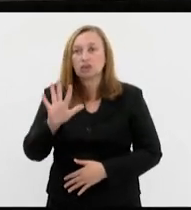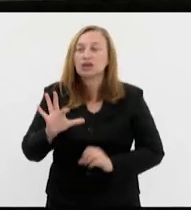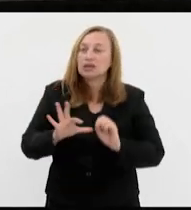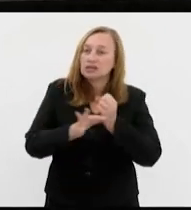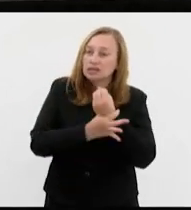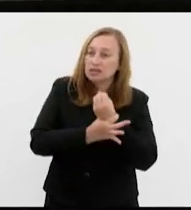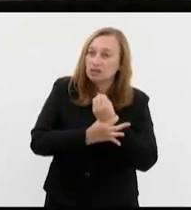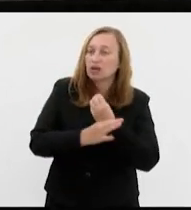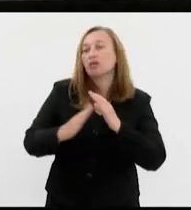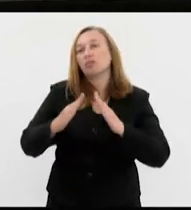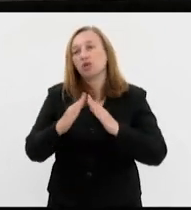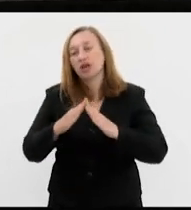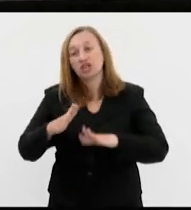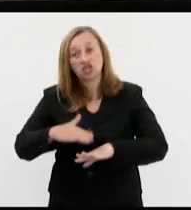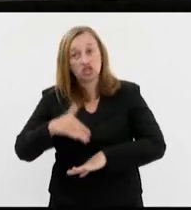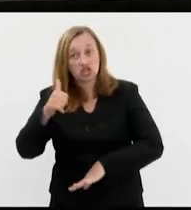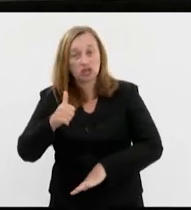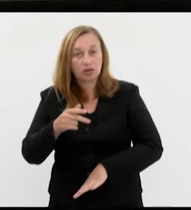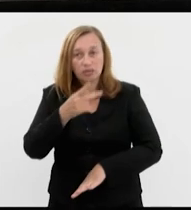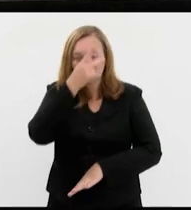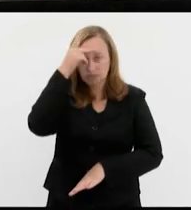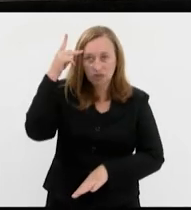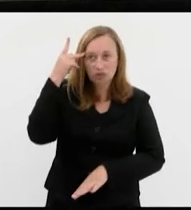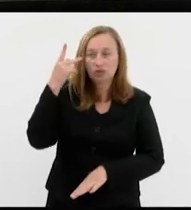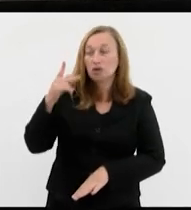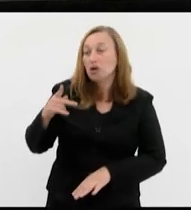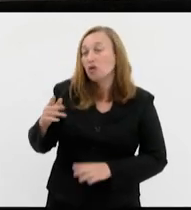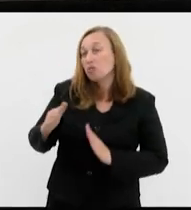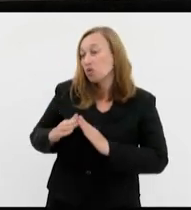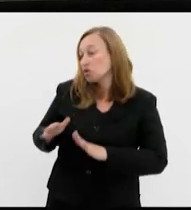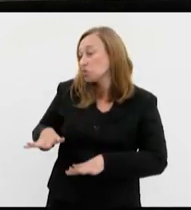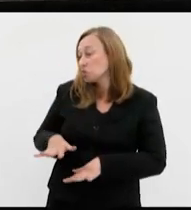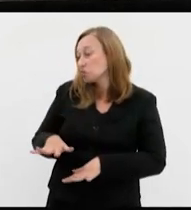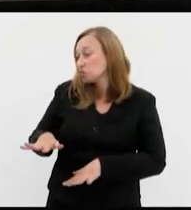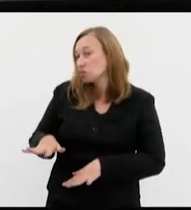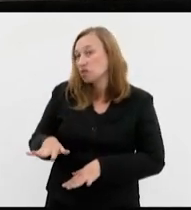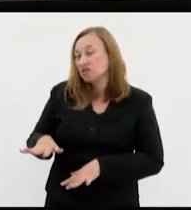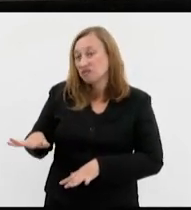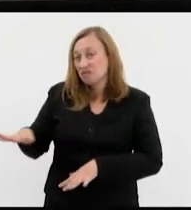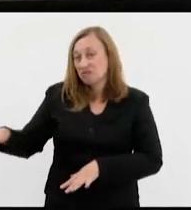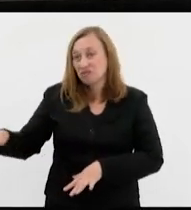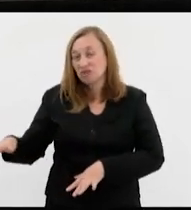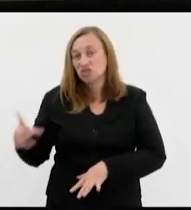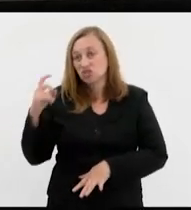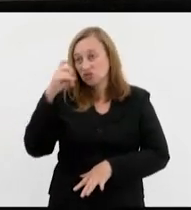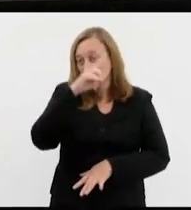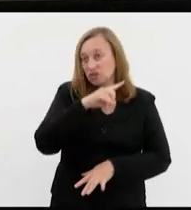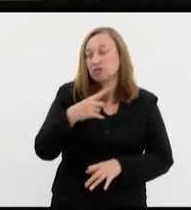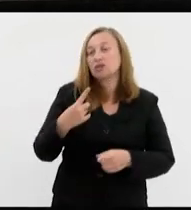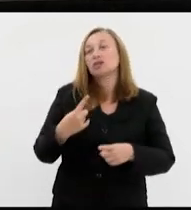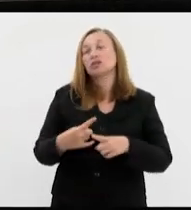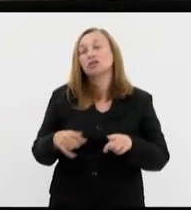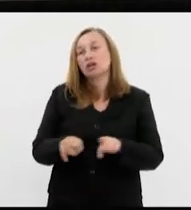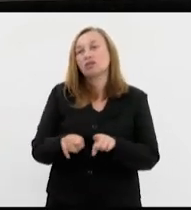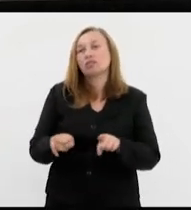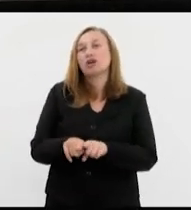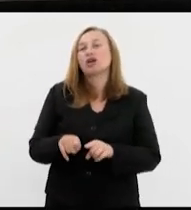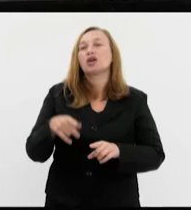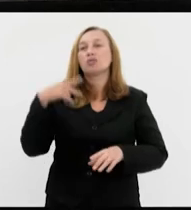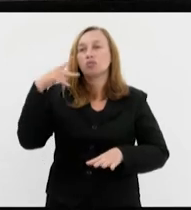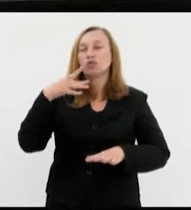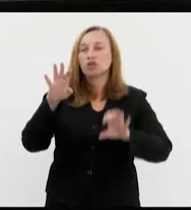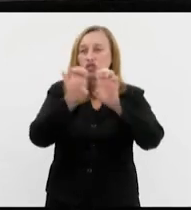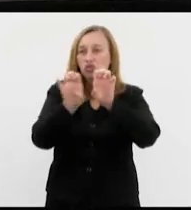moradia digna para essas pessoas, as pessoas moram em lugares que são alagadiços, e também falta políticas estruturais,